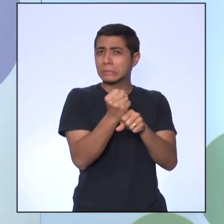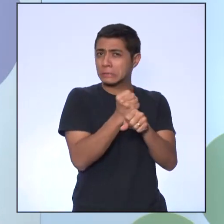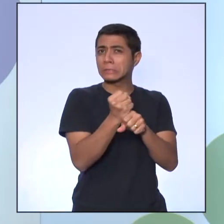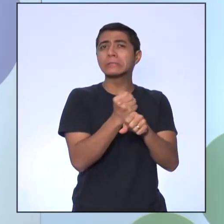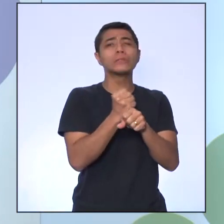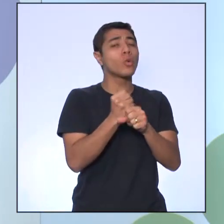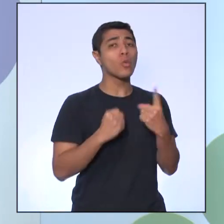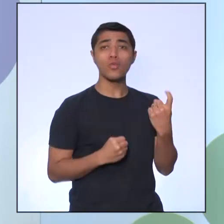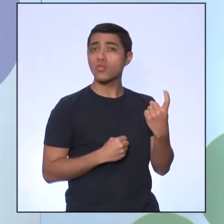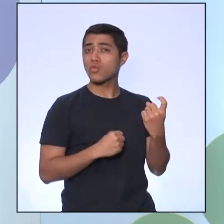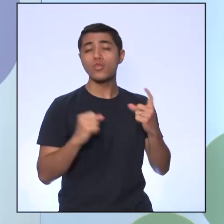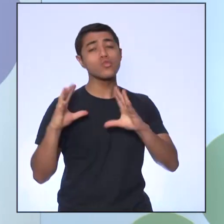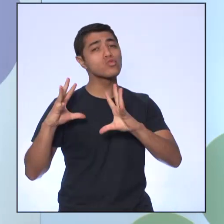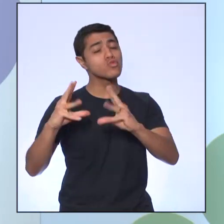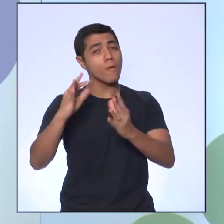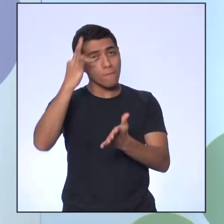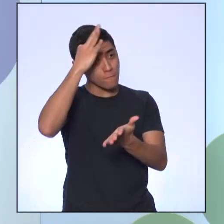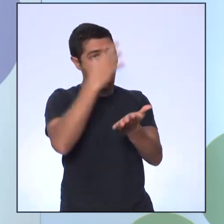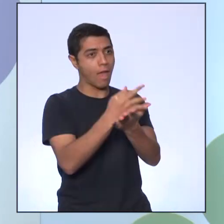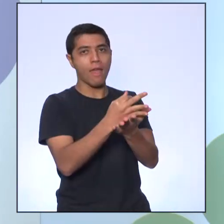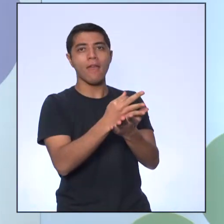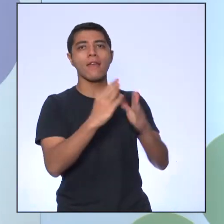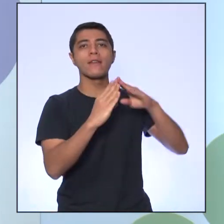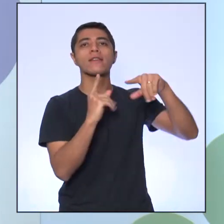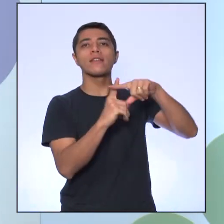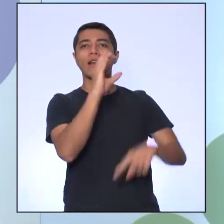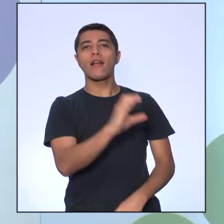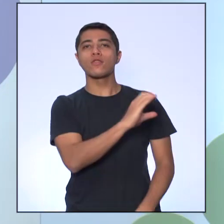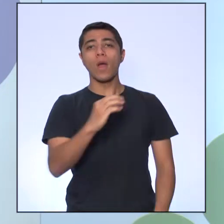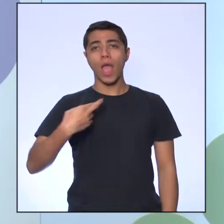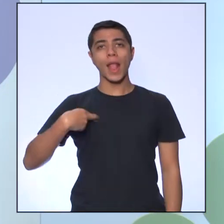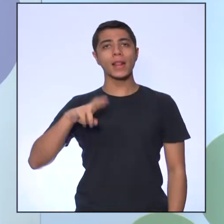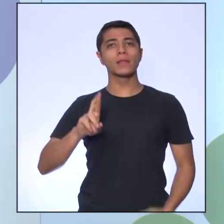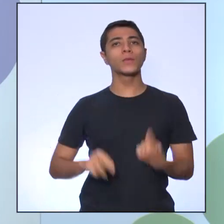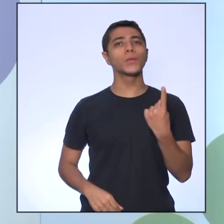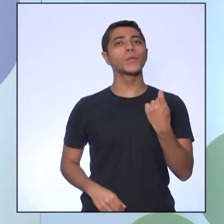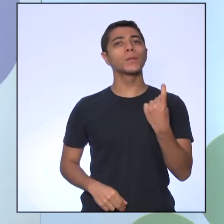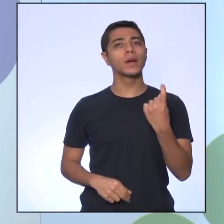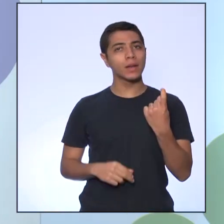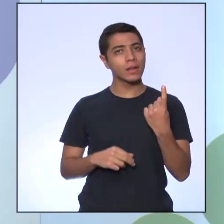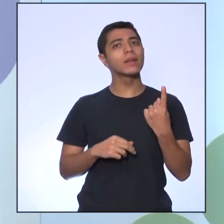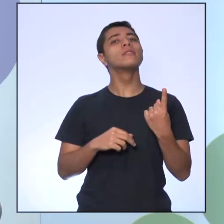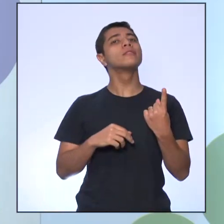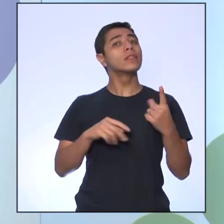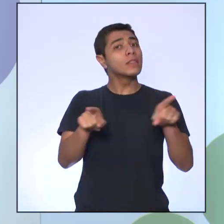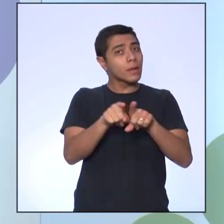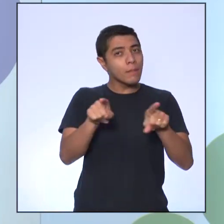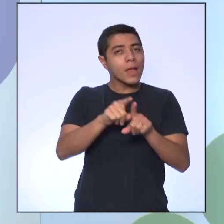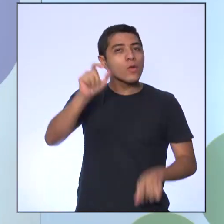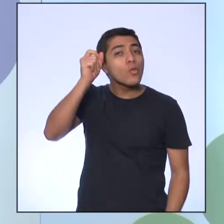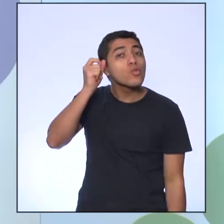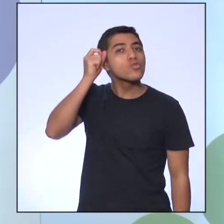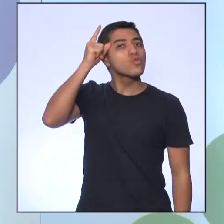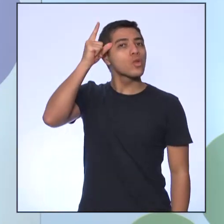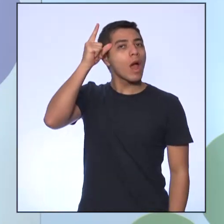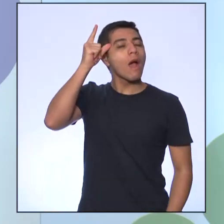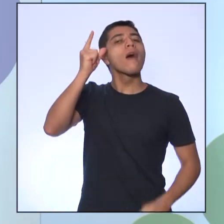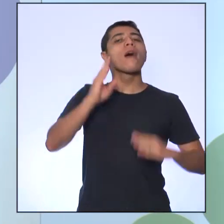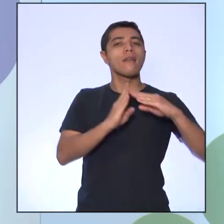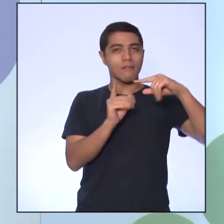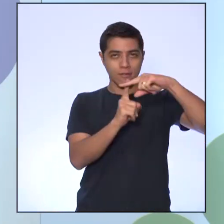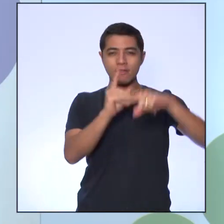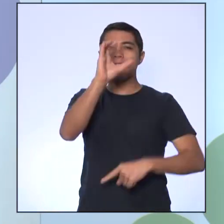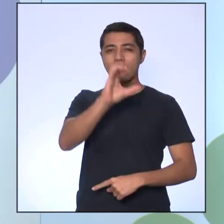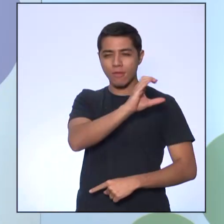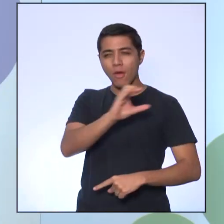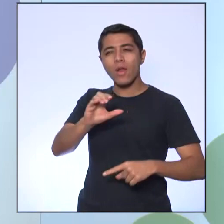seja, era praticamente a única religião existente. Tinha um domínio cultural também muito grande. Tá? Como nós vimos até na aula